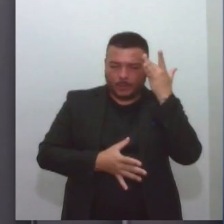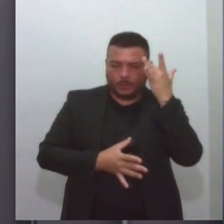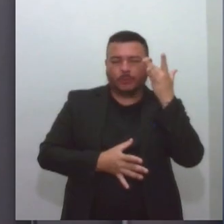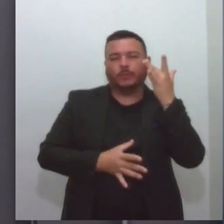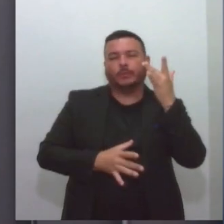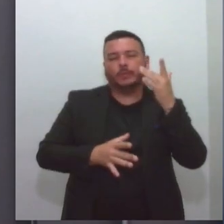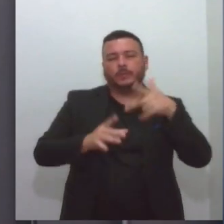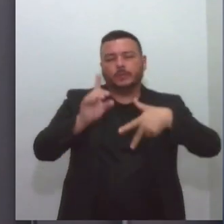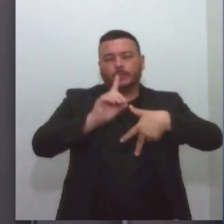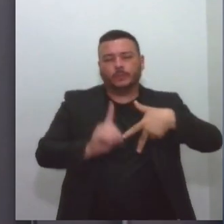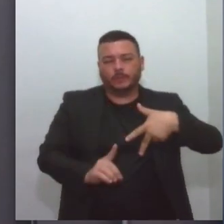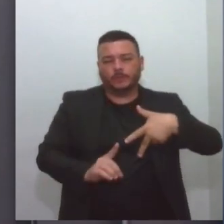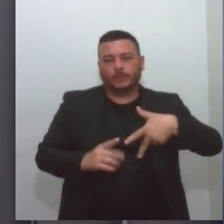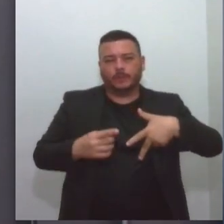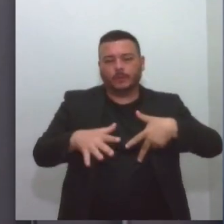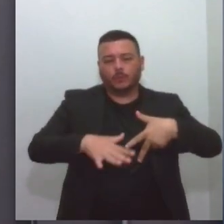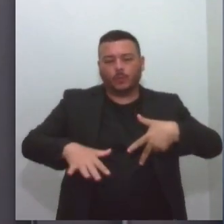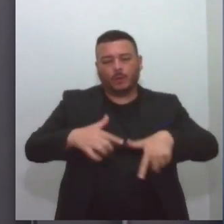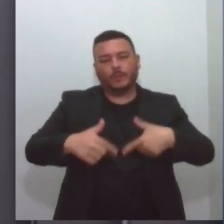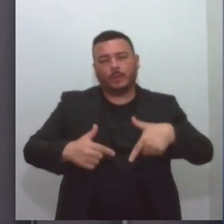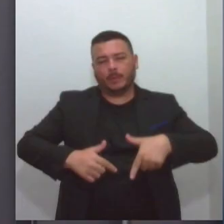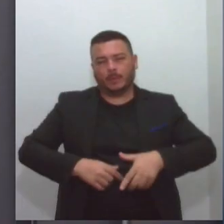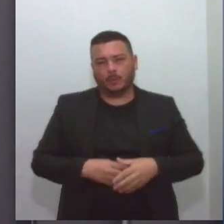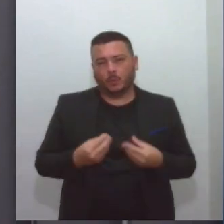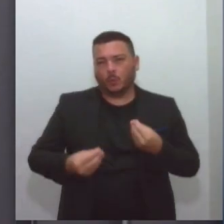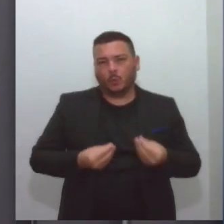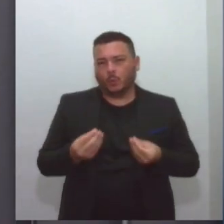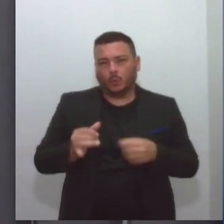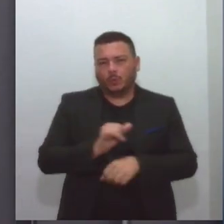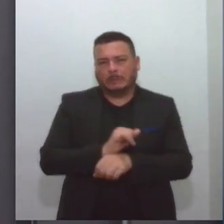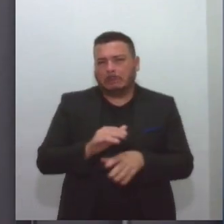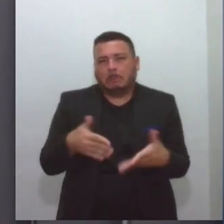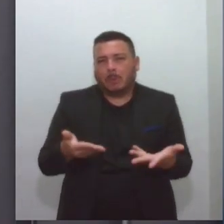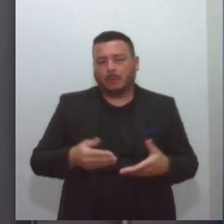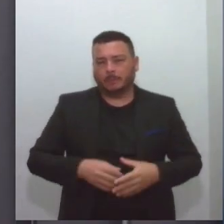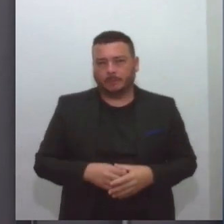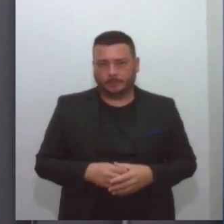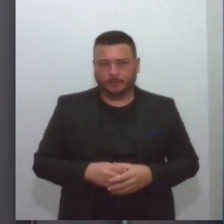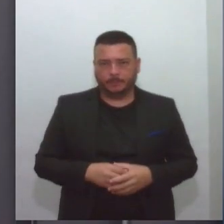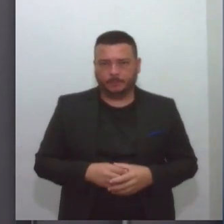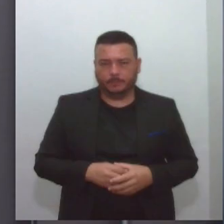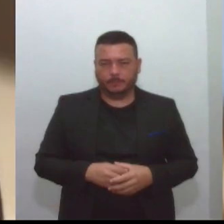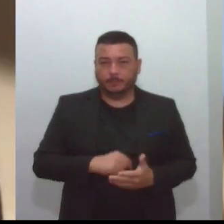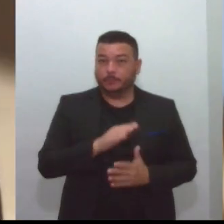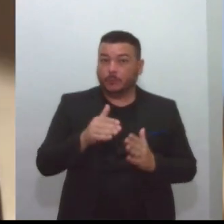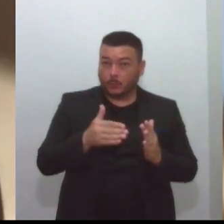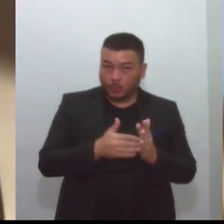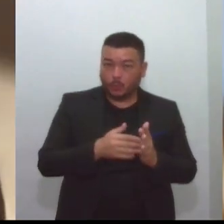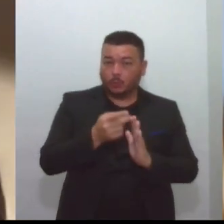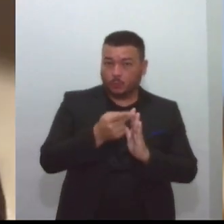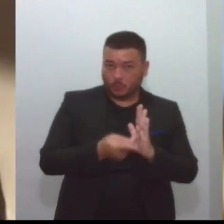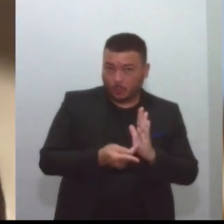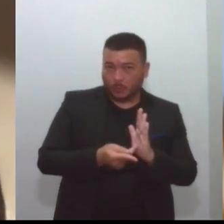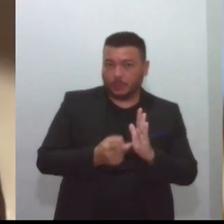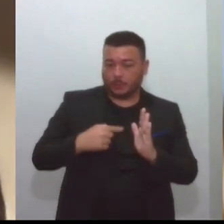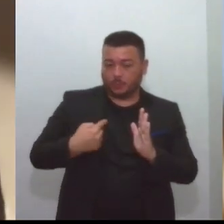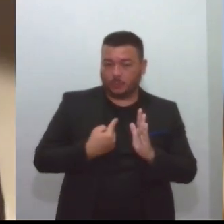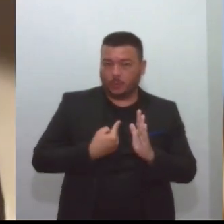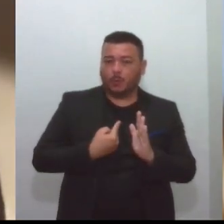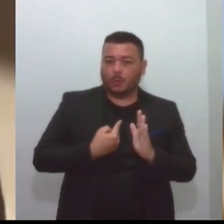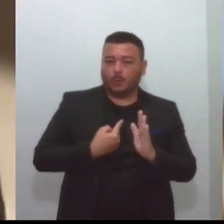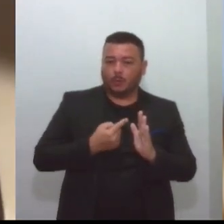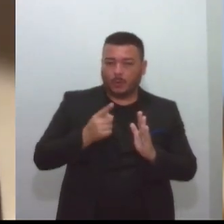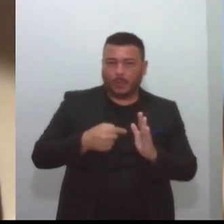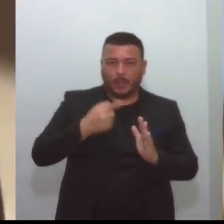no ambiente de trabalho? Todas as ações, elas são apreciadas, digamos